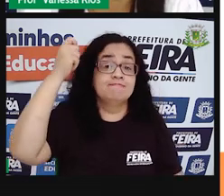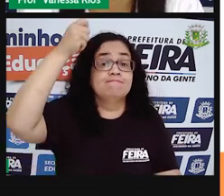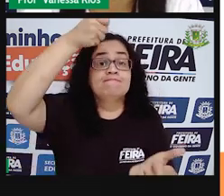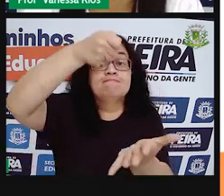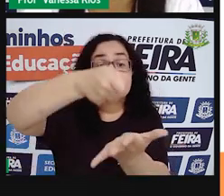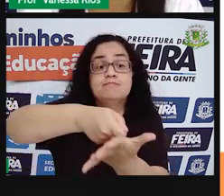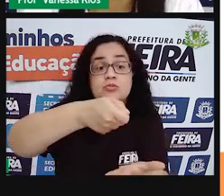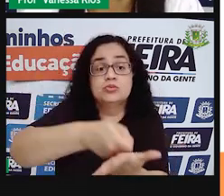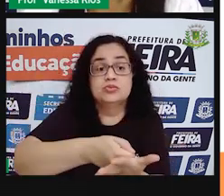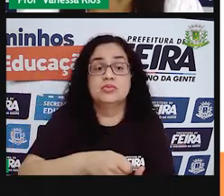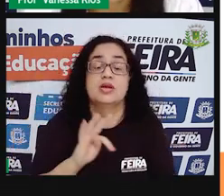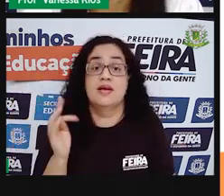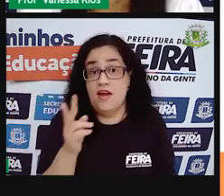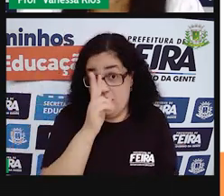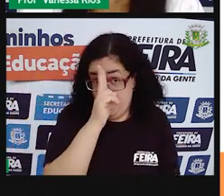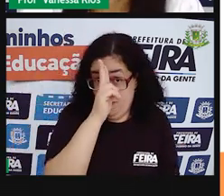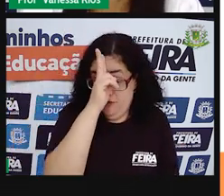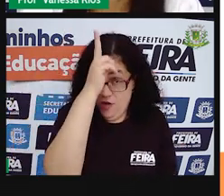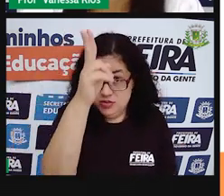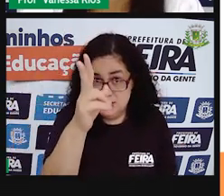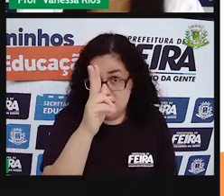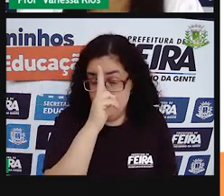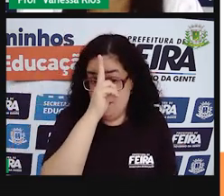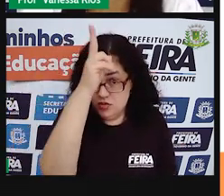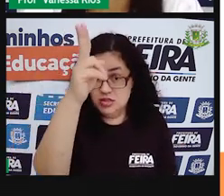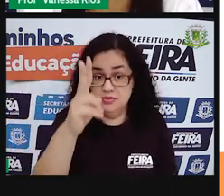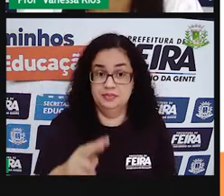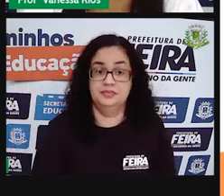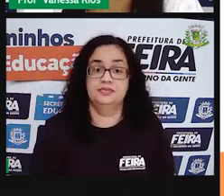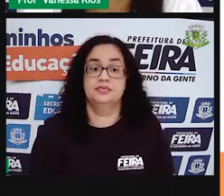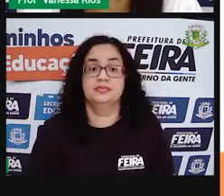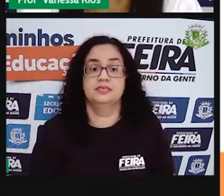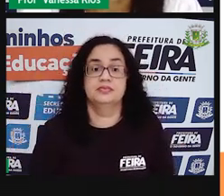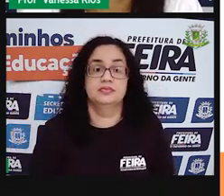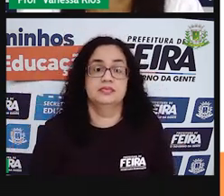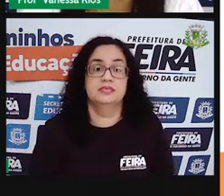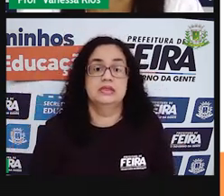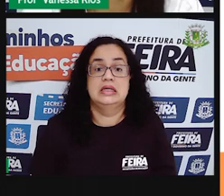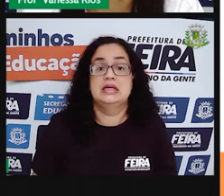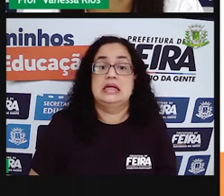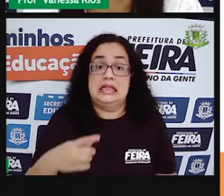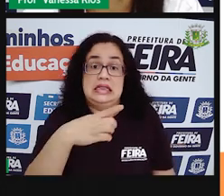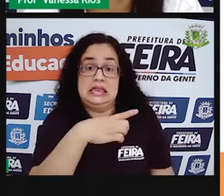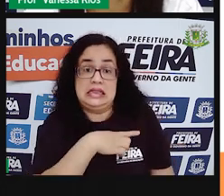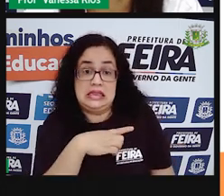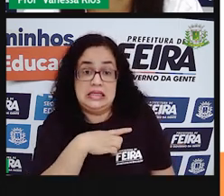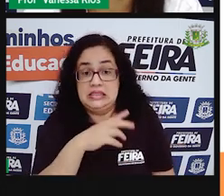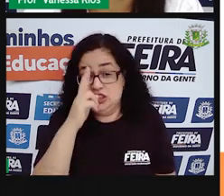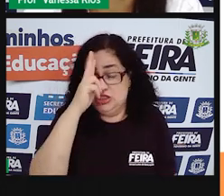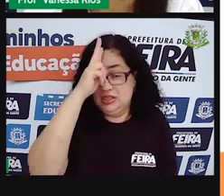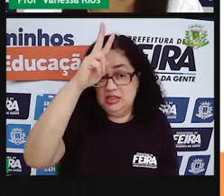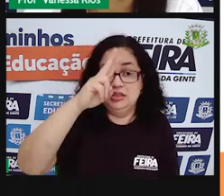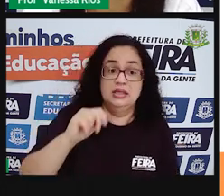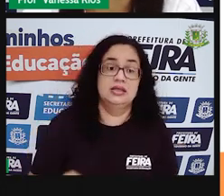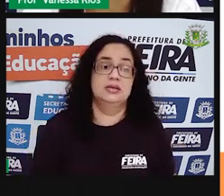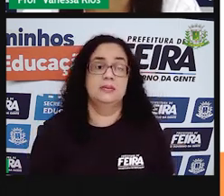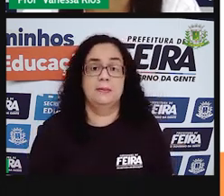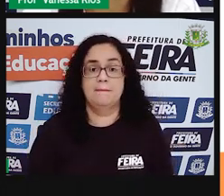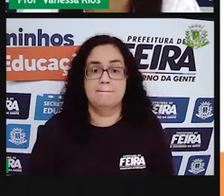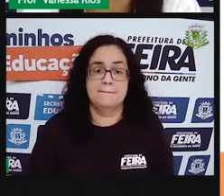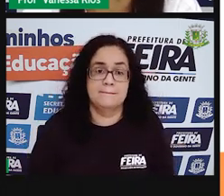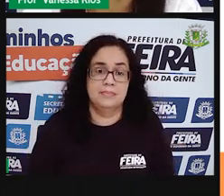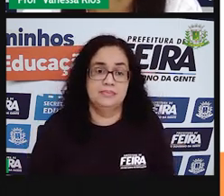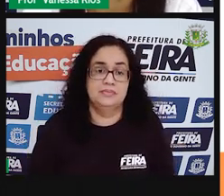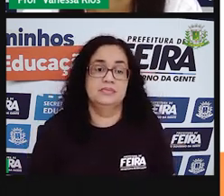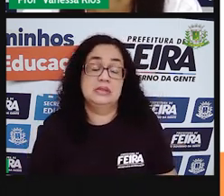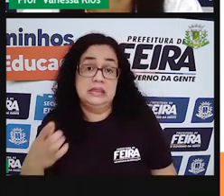está relacionada à força, está relacionada à capacidade de resistir a uma